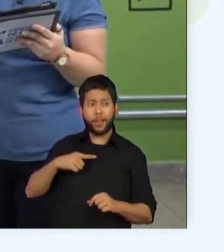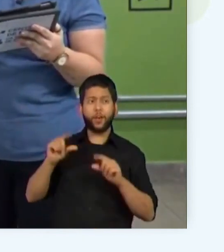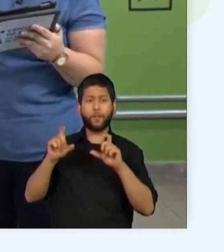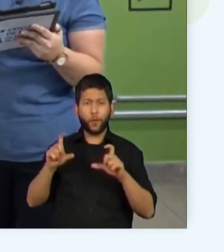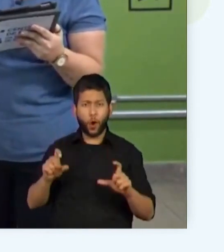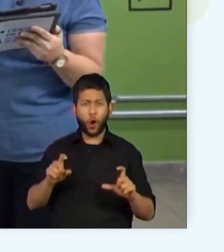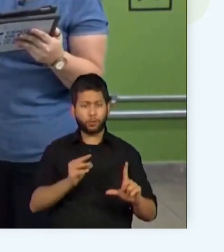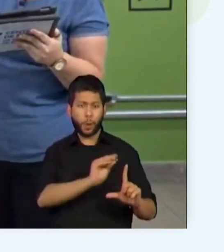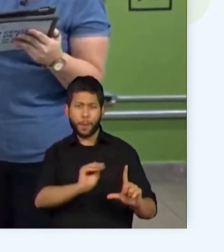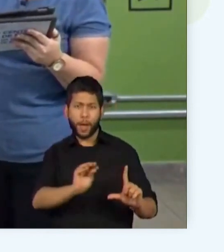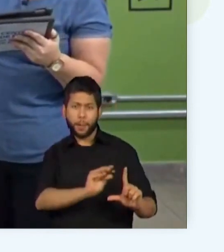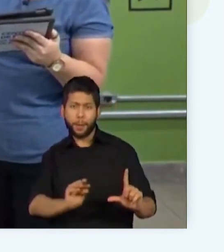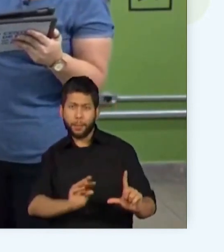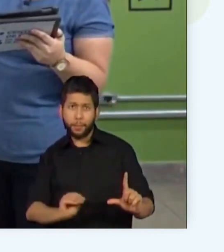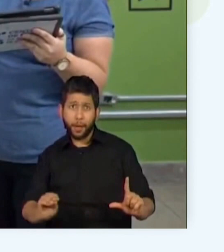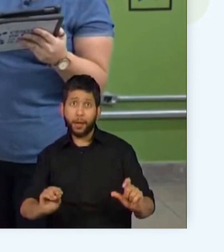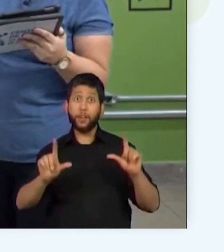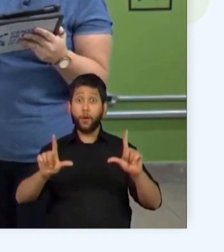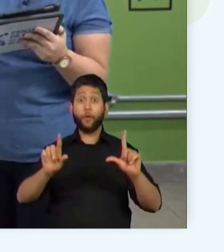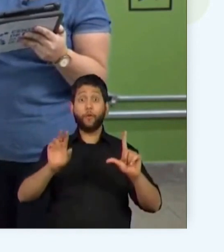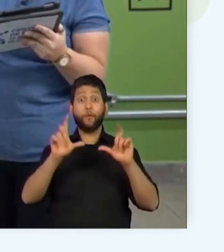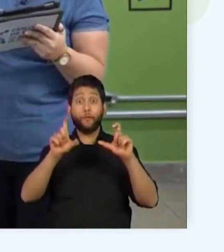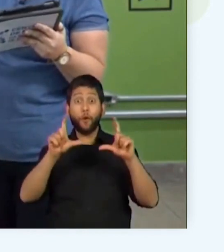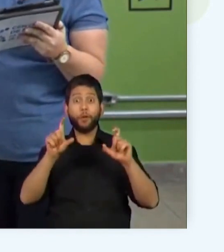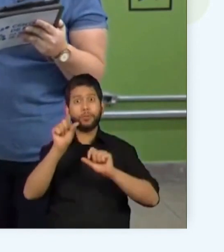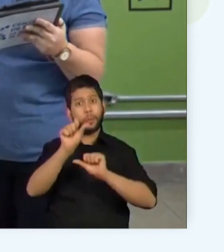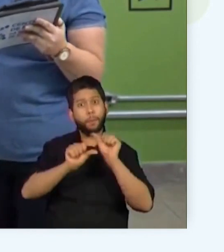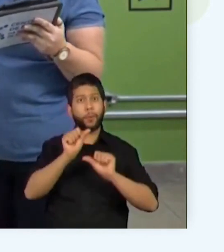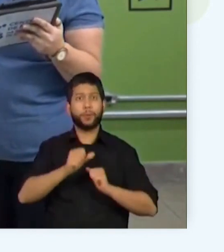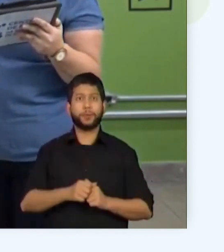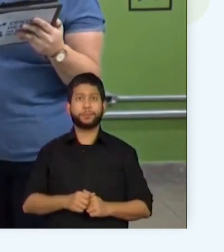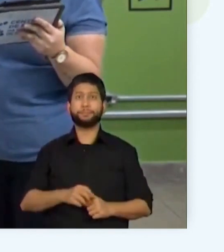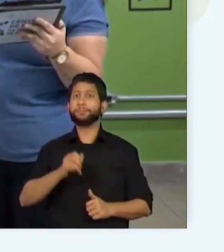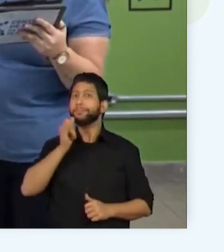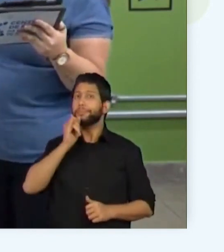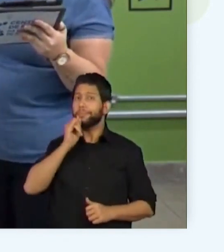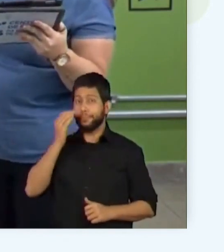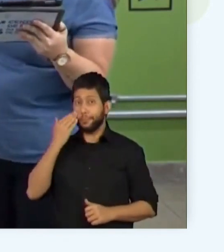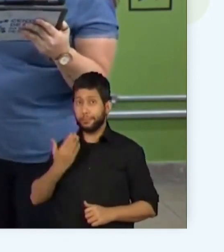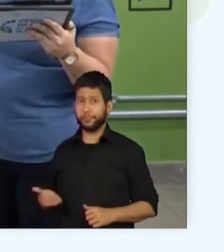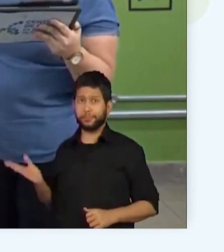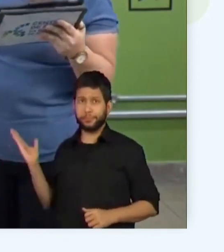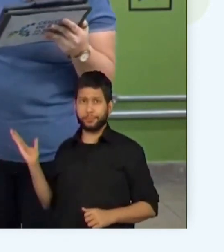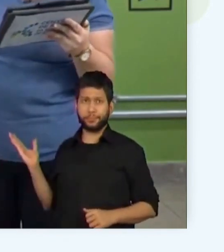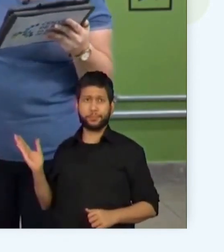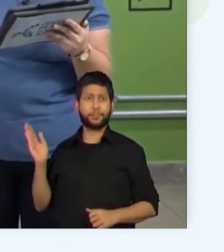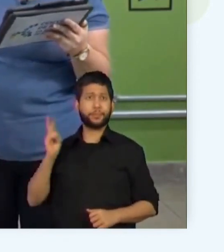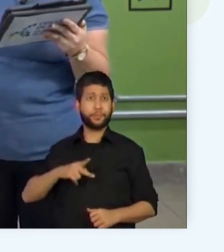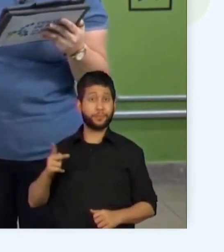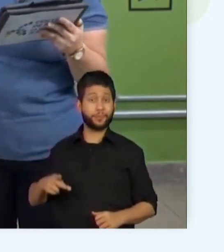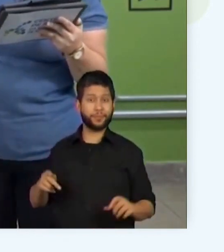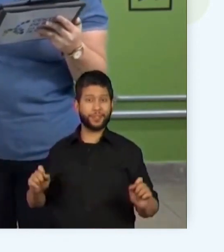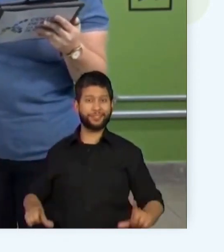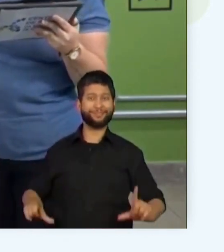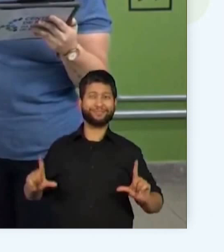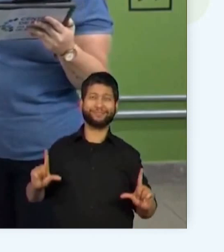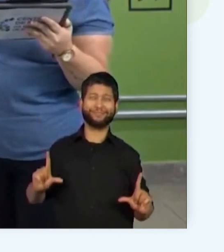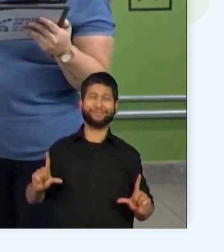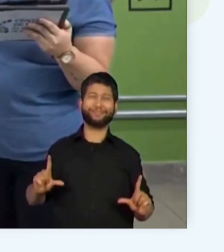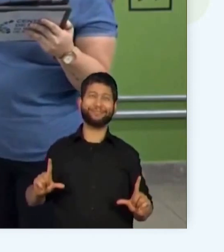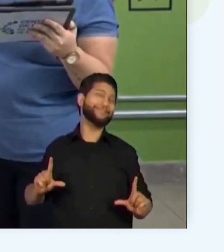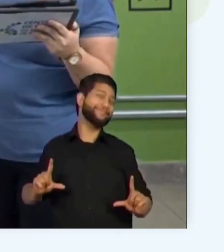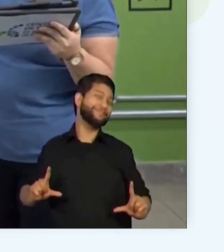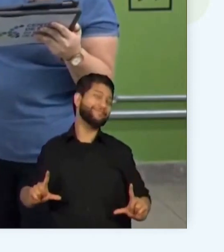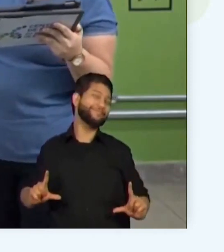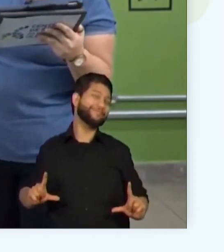faz no Canva, mas também no PowerPoint. No próximo slide, por exemplo, você vê a professora aqui, né, a foto dela,